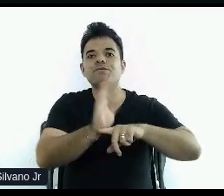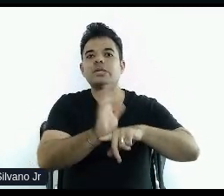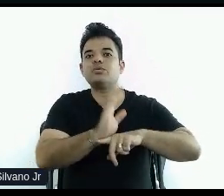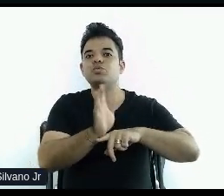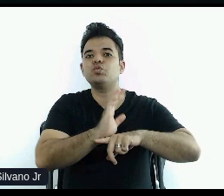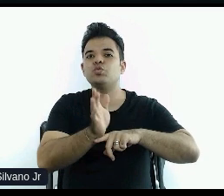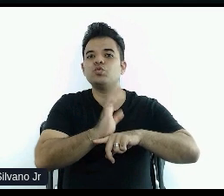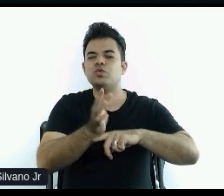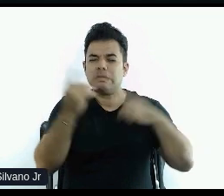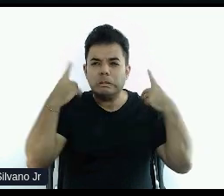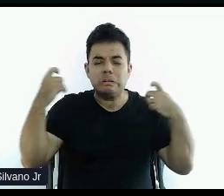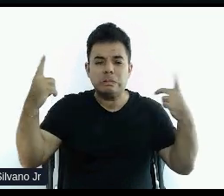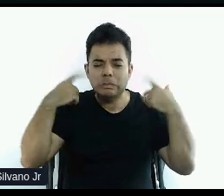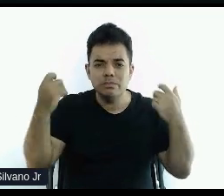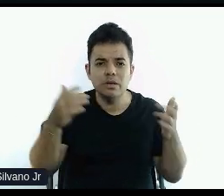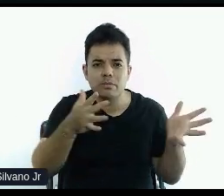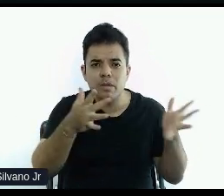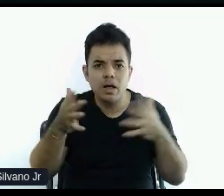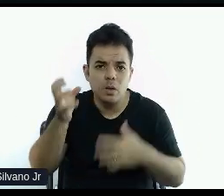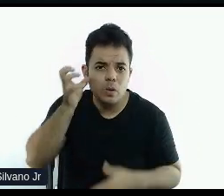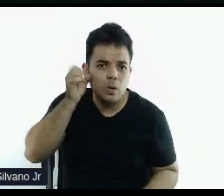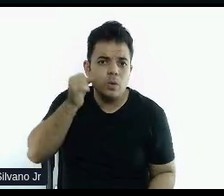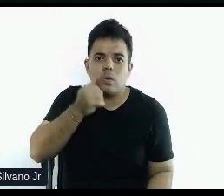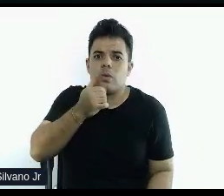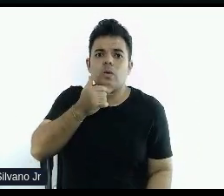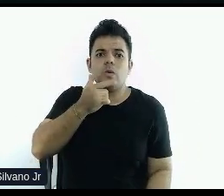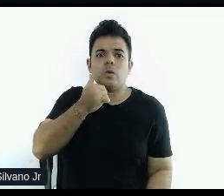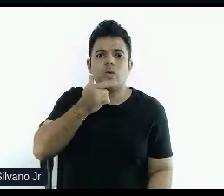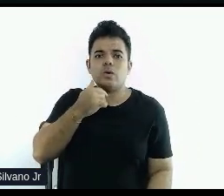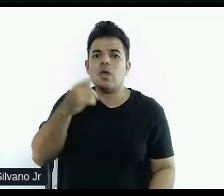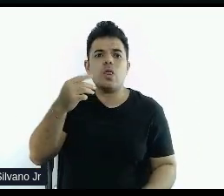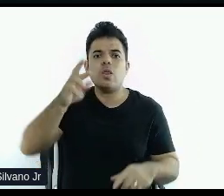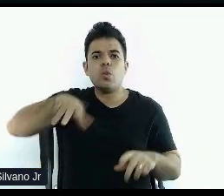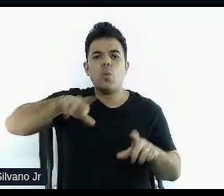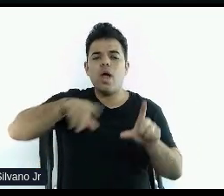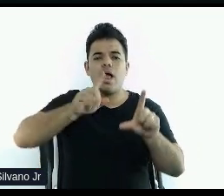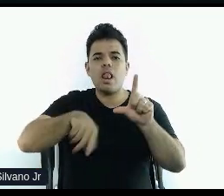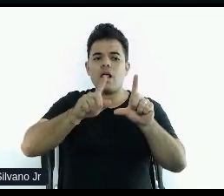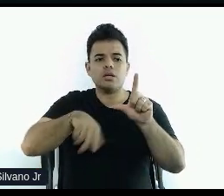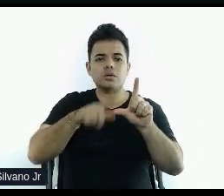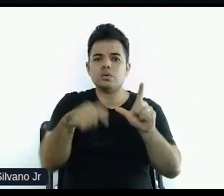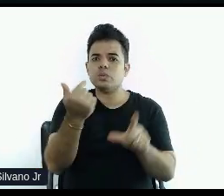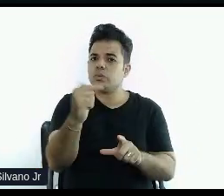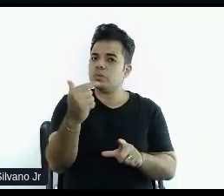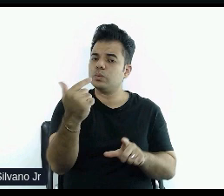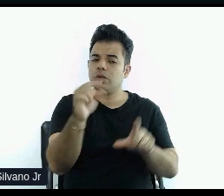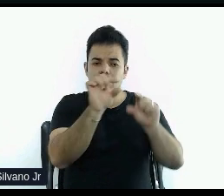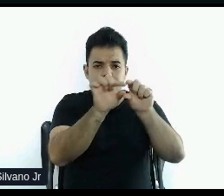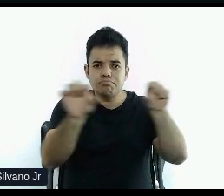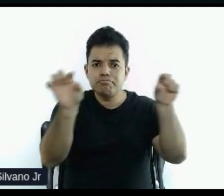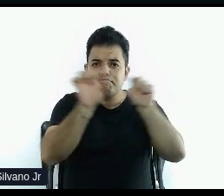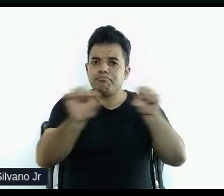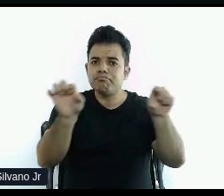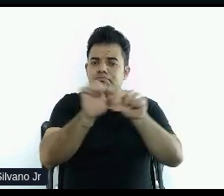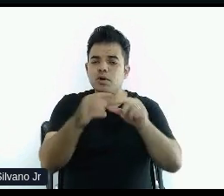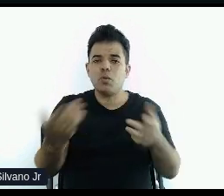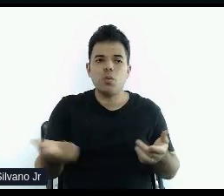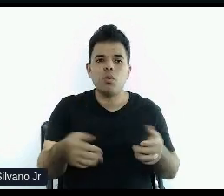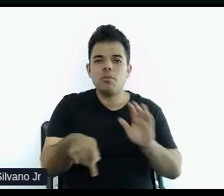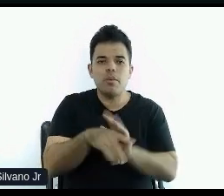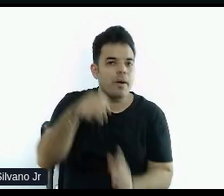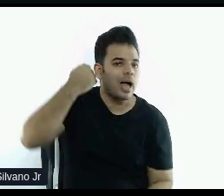eu vou consumir o conteúdo daquele vídeo se aquele vídeo não tem uma legenda? Se aquele vídeo, às vezes, não tem uma